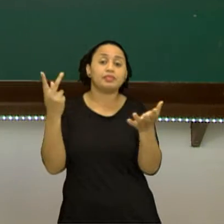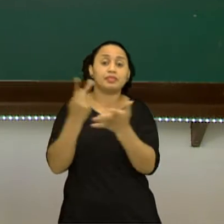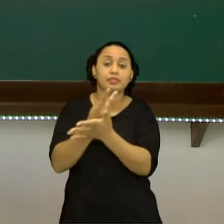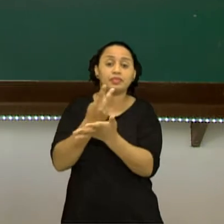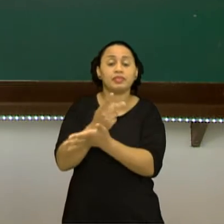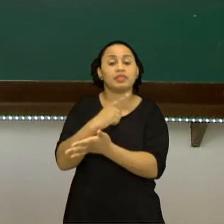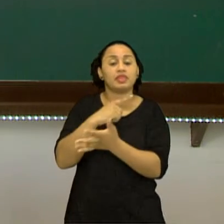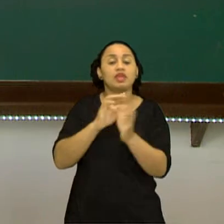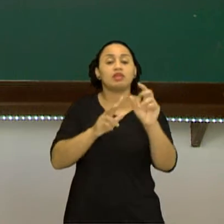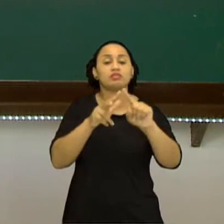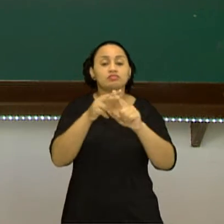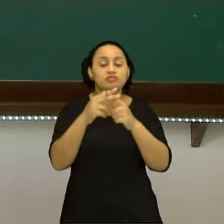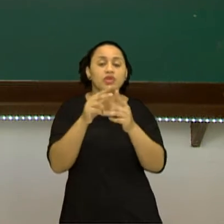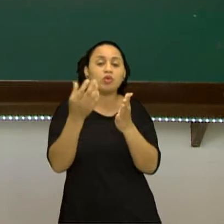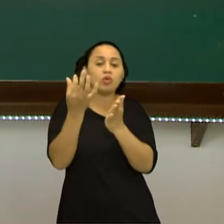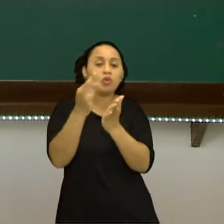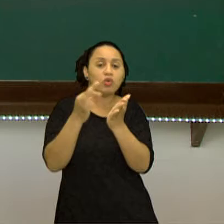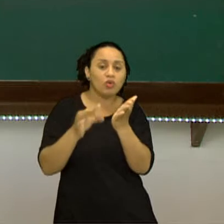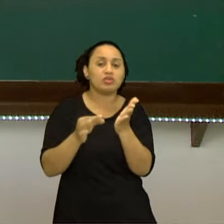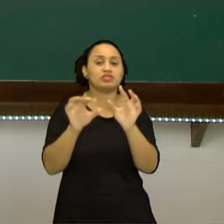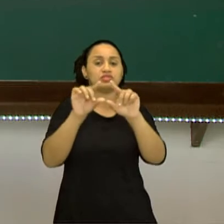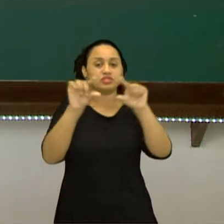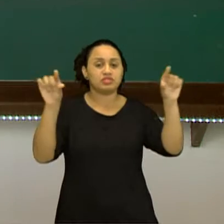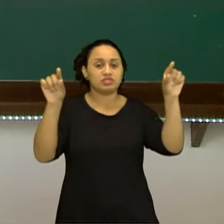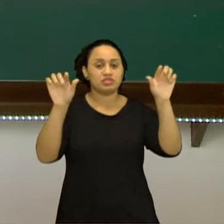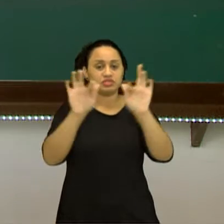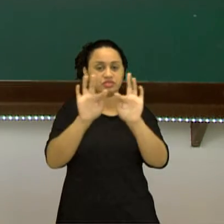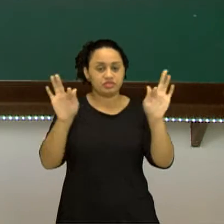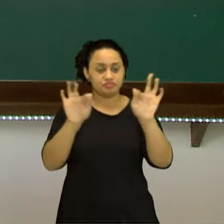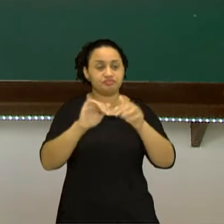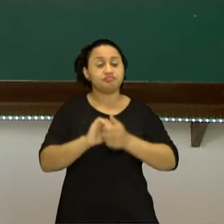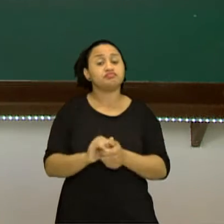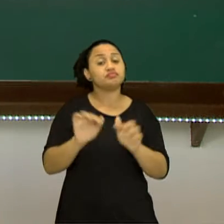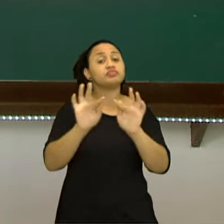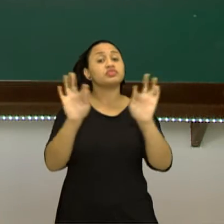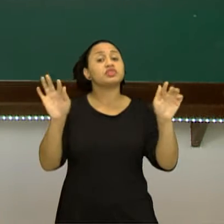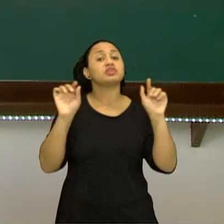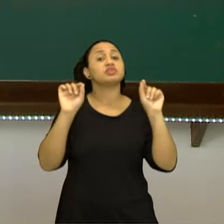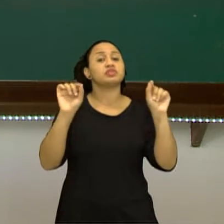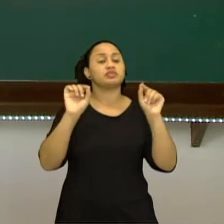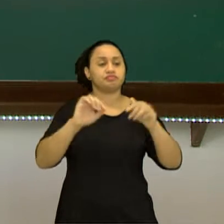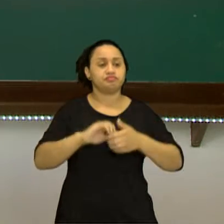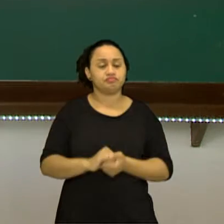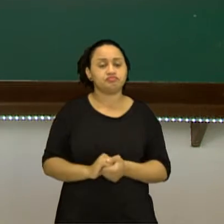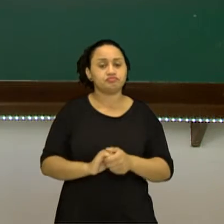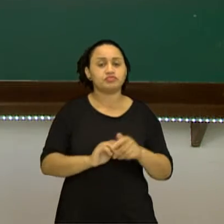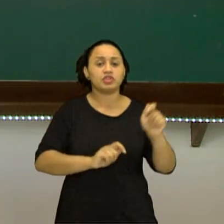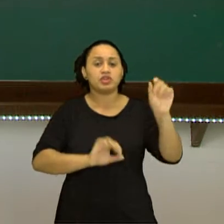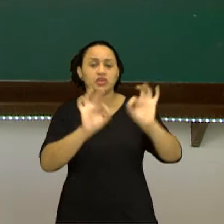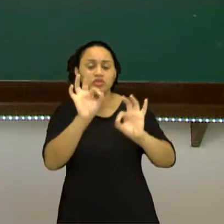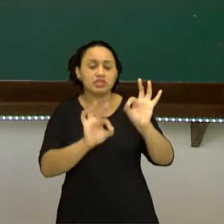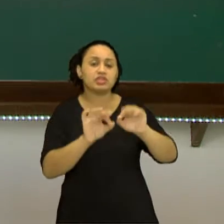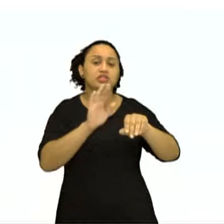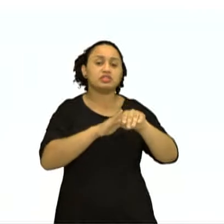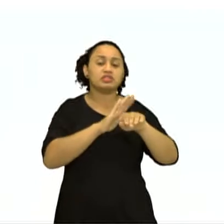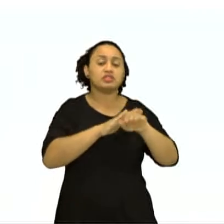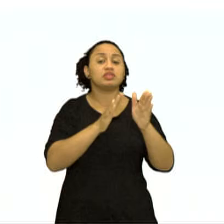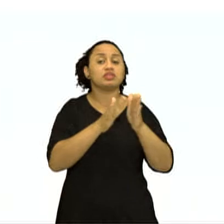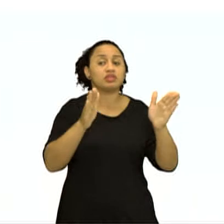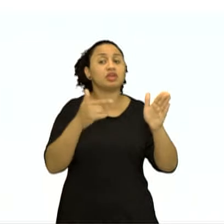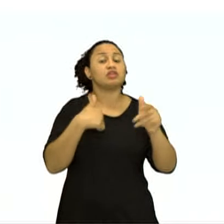e escreva corretamente essa frase. Então a frase é o seguinte: a gestão do tempo é uma